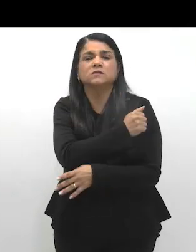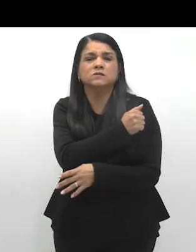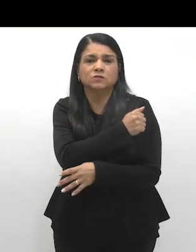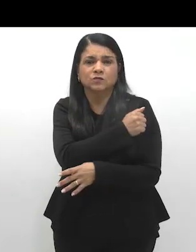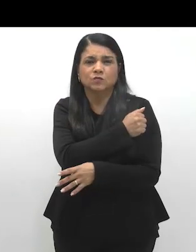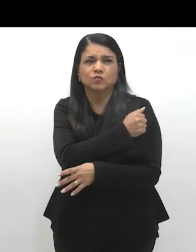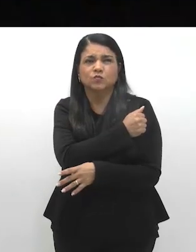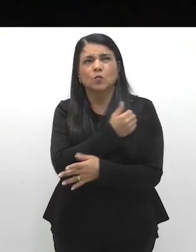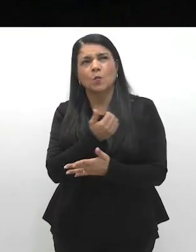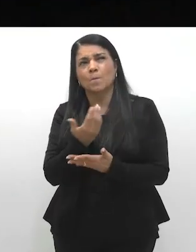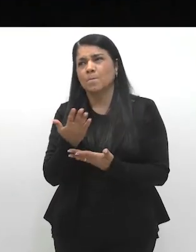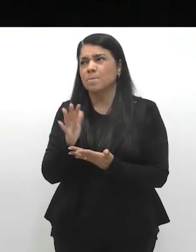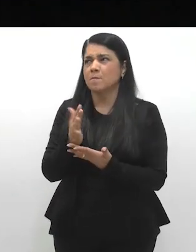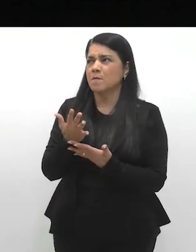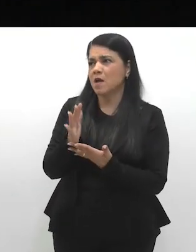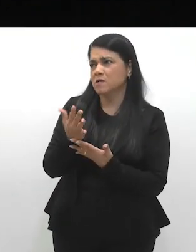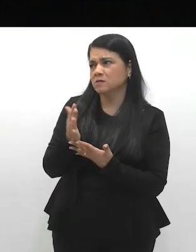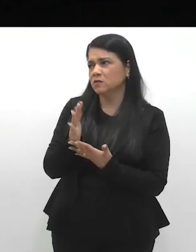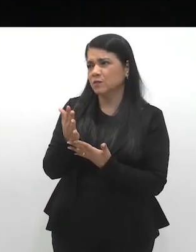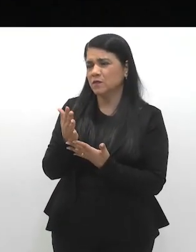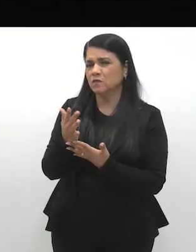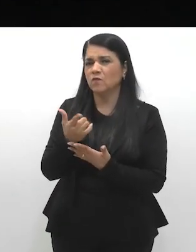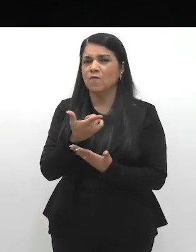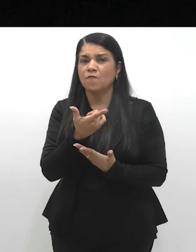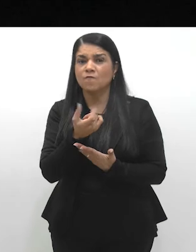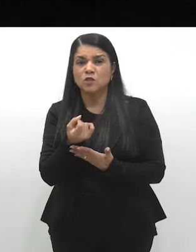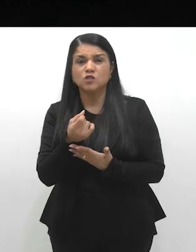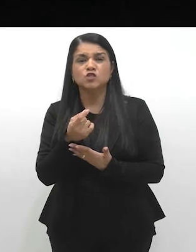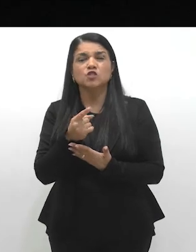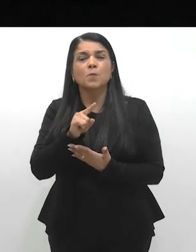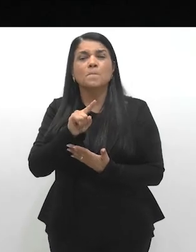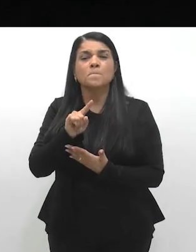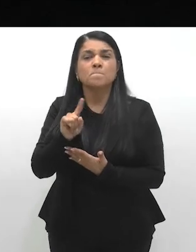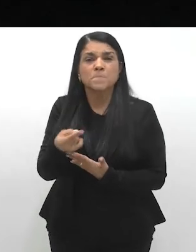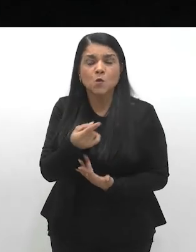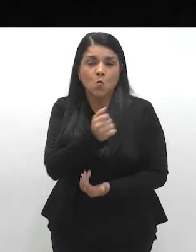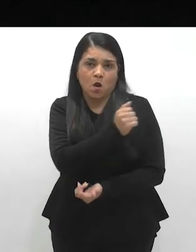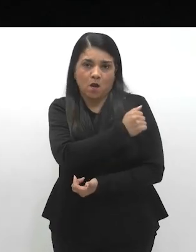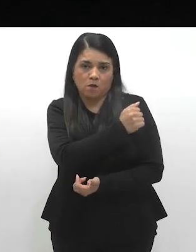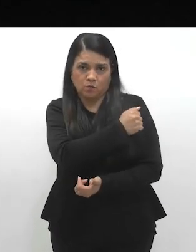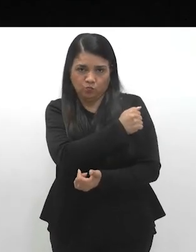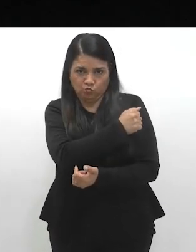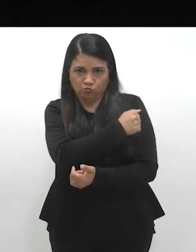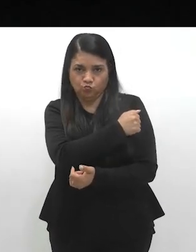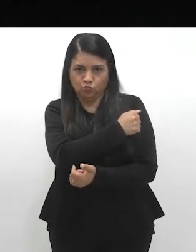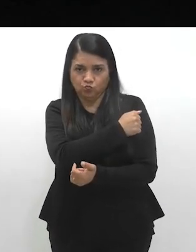lá? Hoje nós estamos com aproximadamente 20.000 estudantes